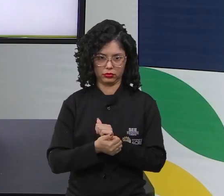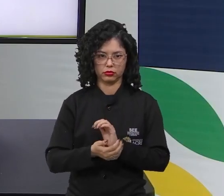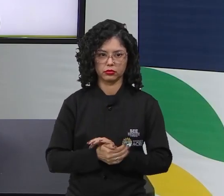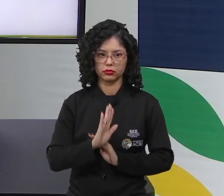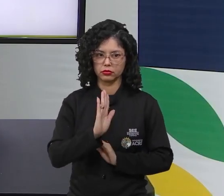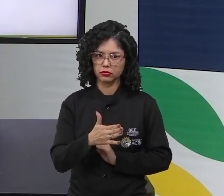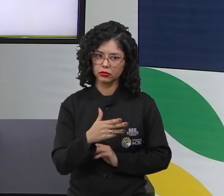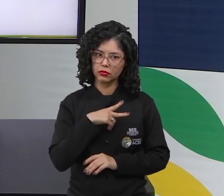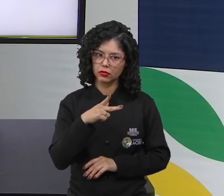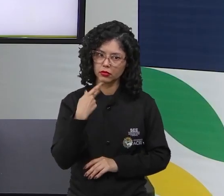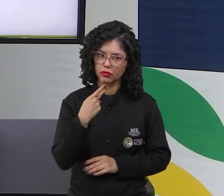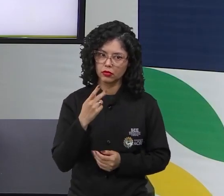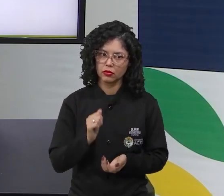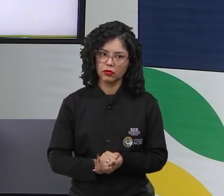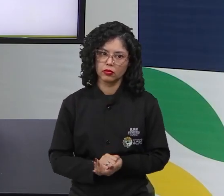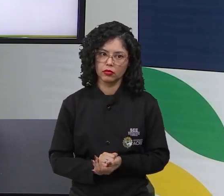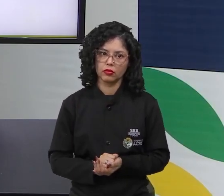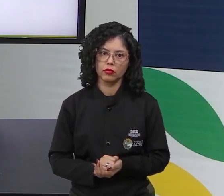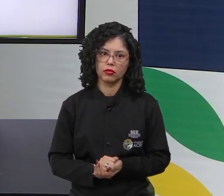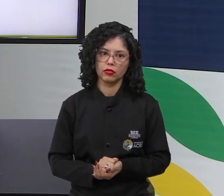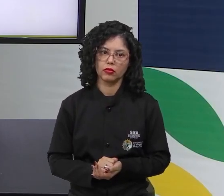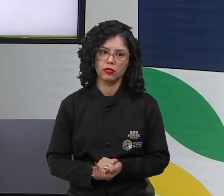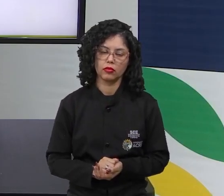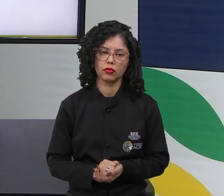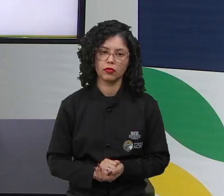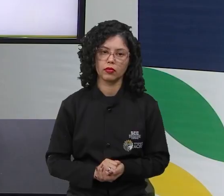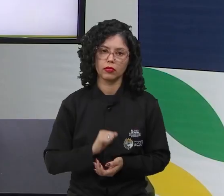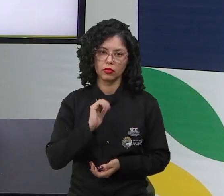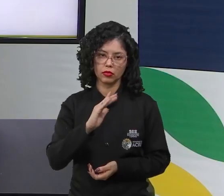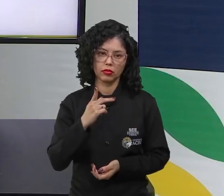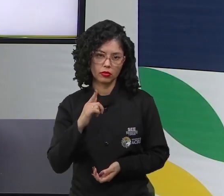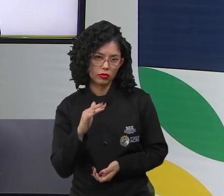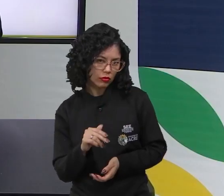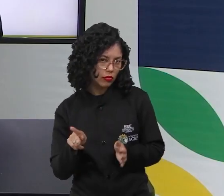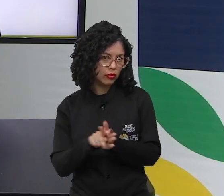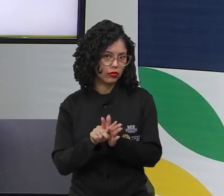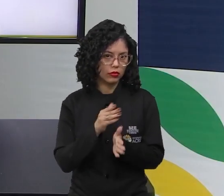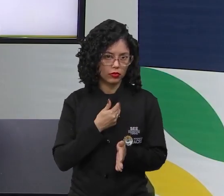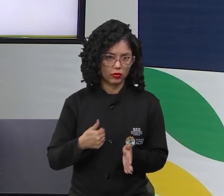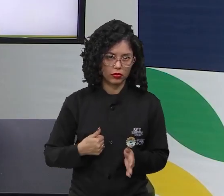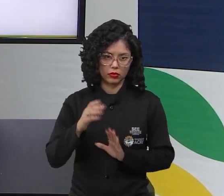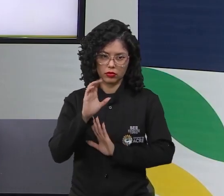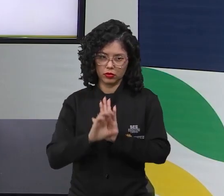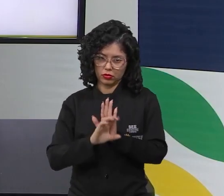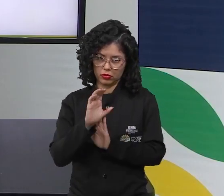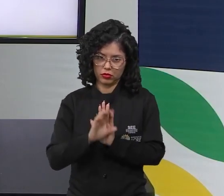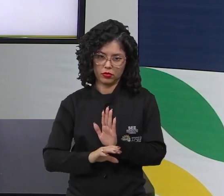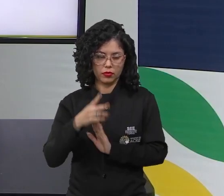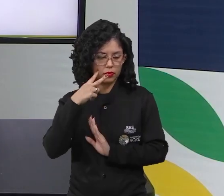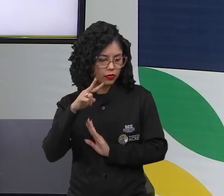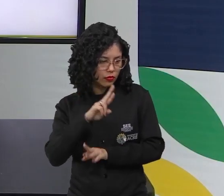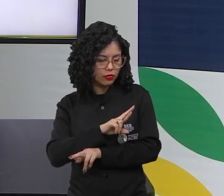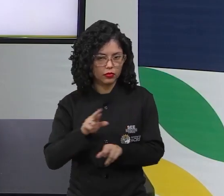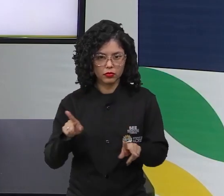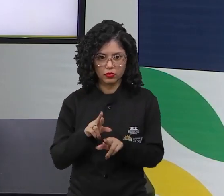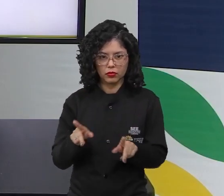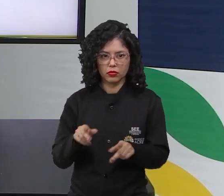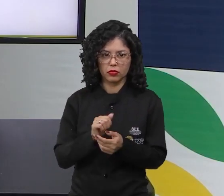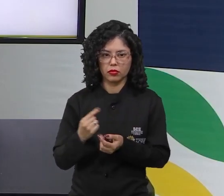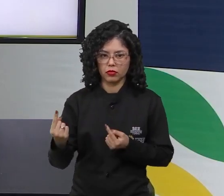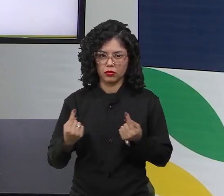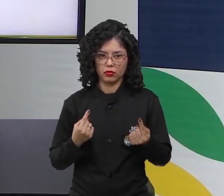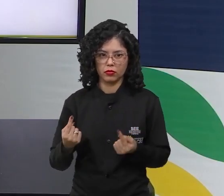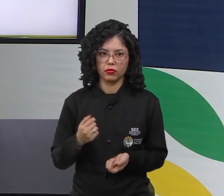Já que a gente falou de campanha e de publicidade contemporânea, a gente conceituou, a gente viu a diferença entre uma e